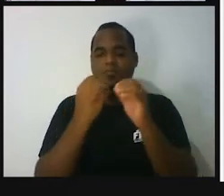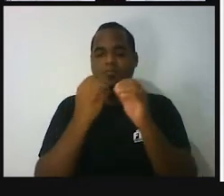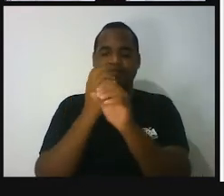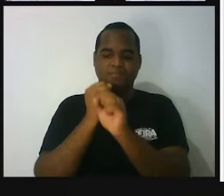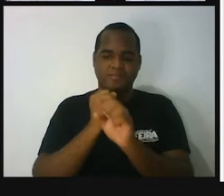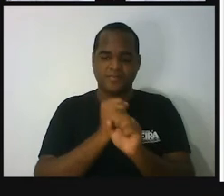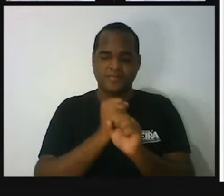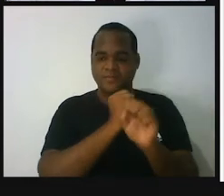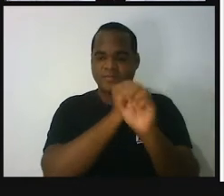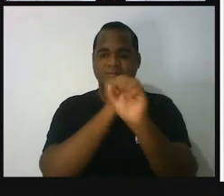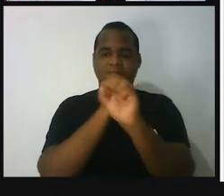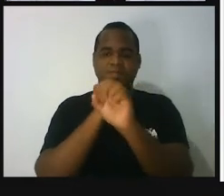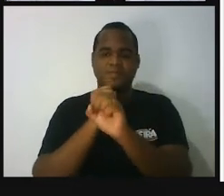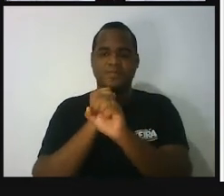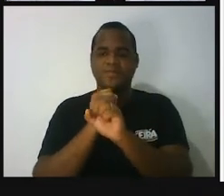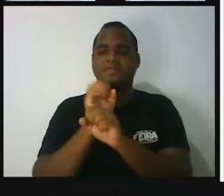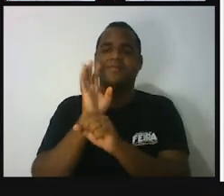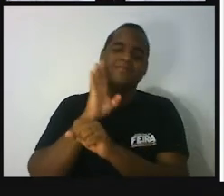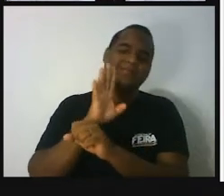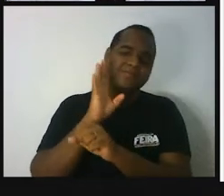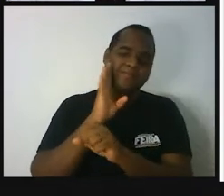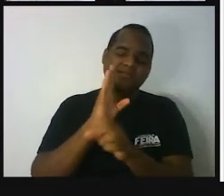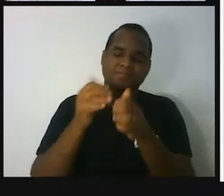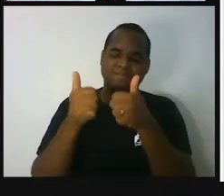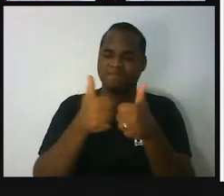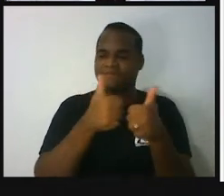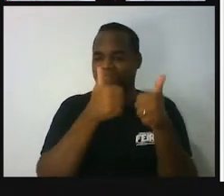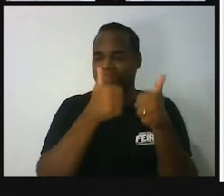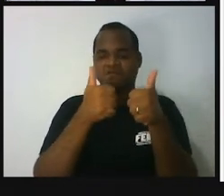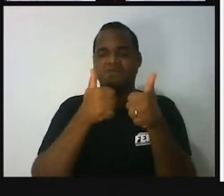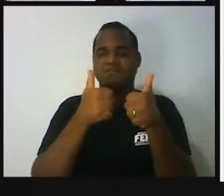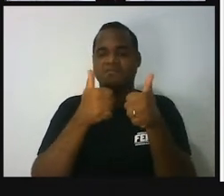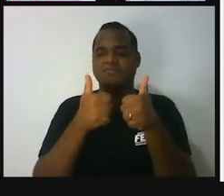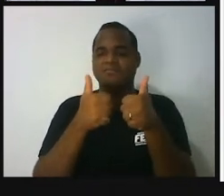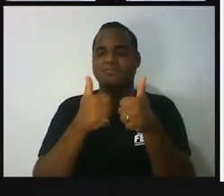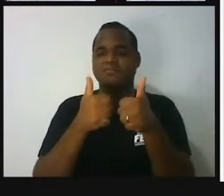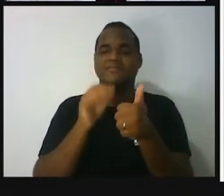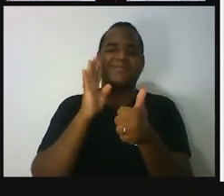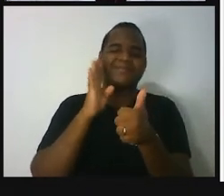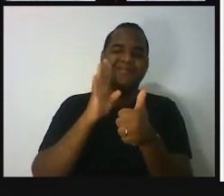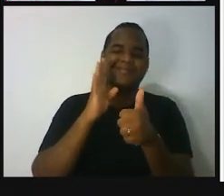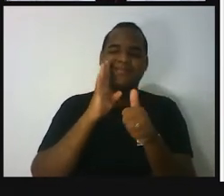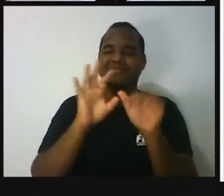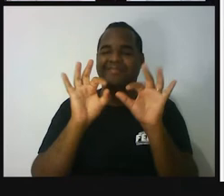só. Que legal, hein? Que legal, que bacana.